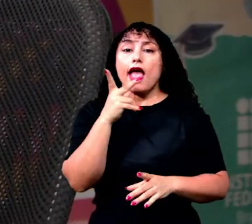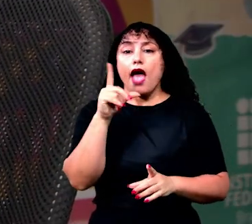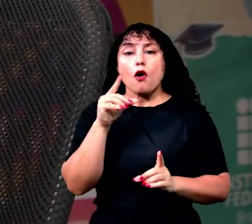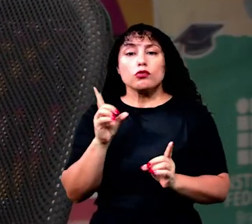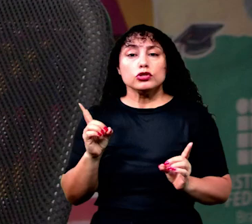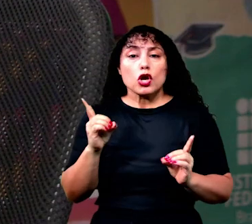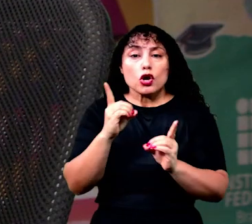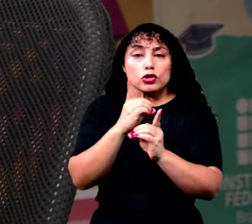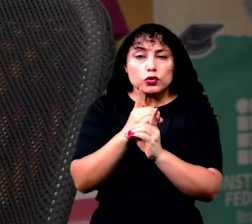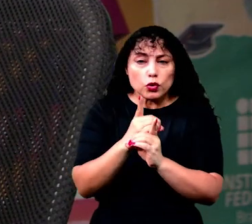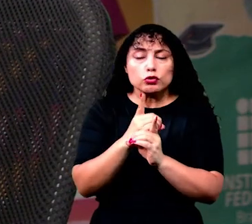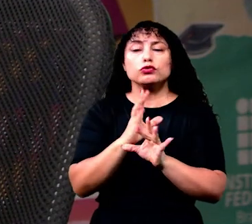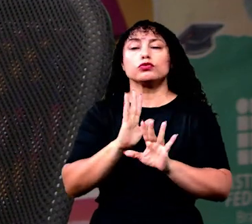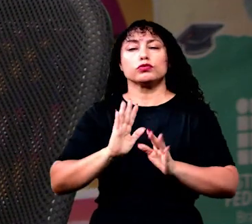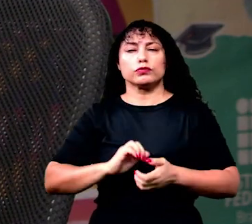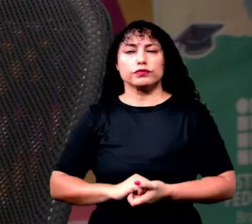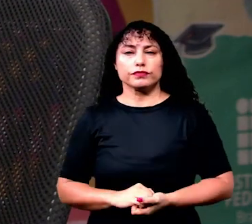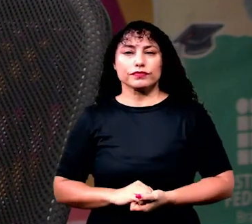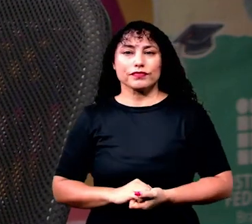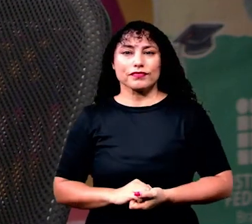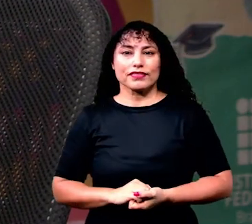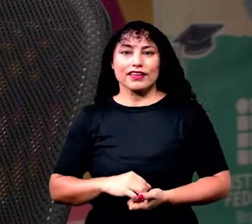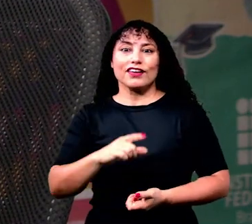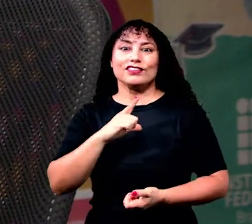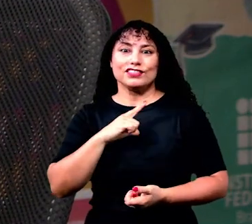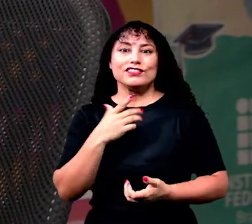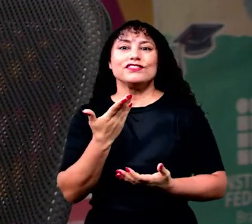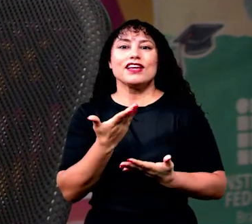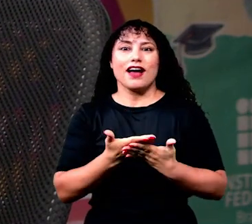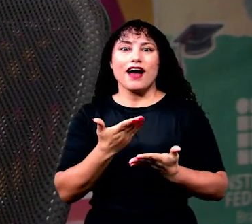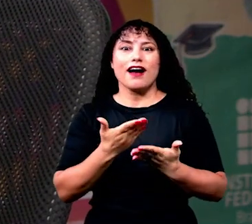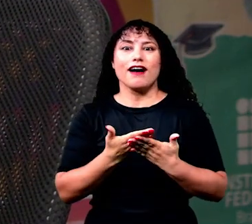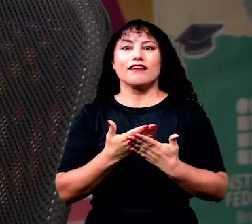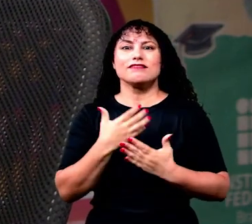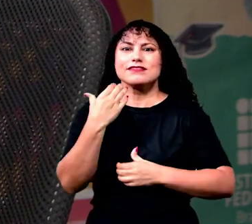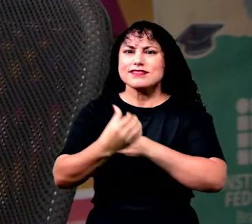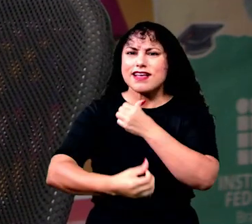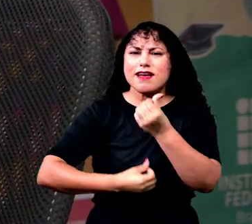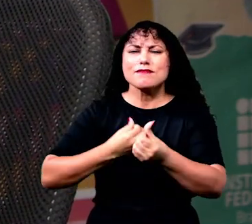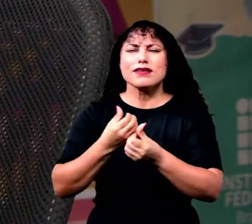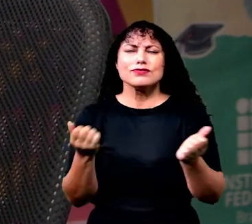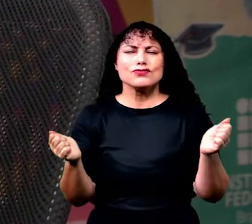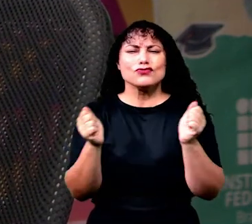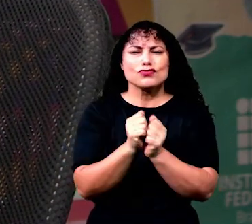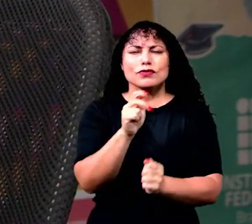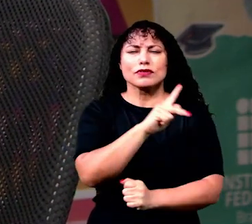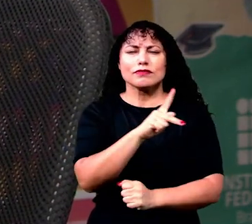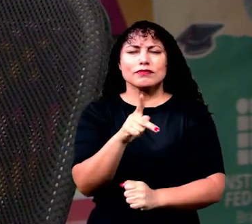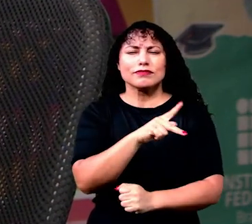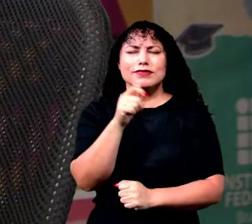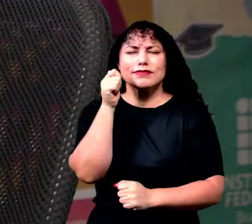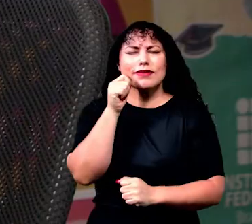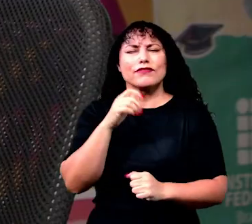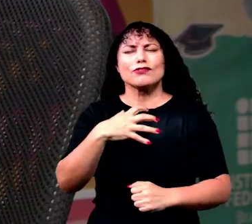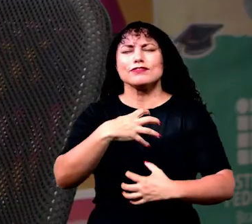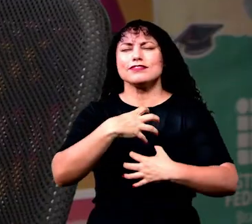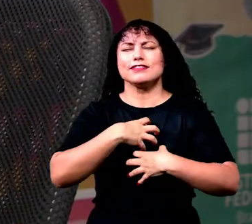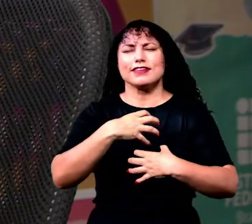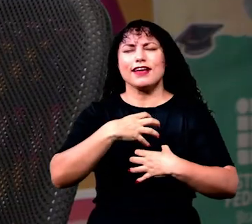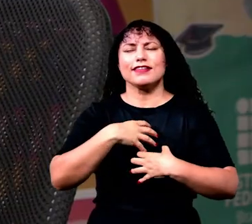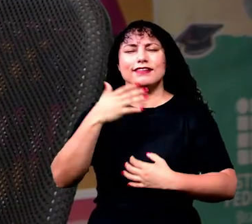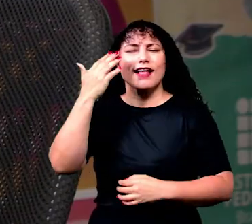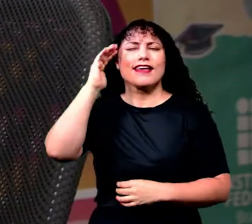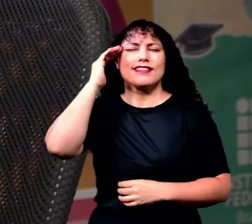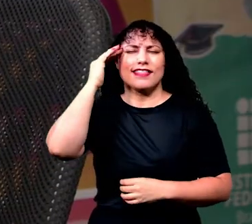diagnóstico. Então, eu tive aula por vários semestres com ela e foi uma forma que ela